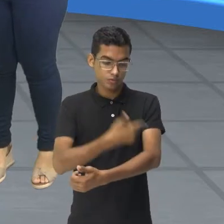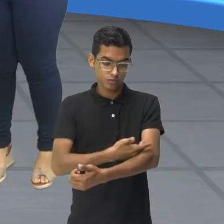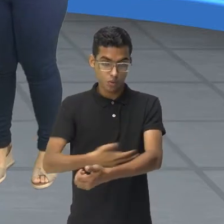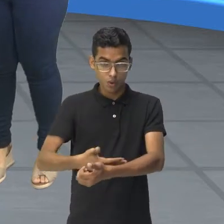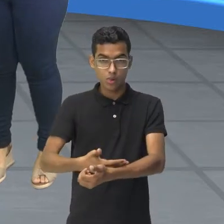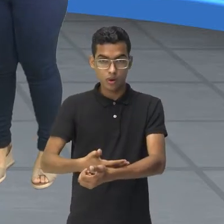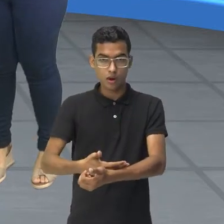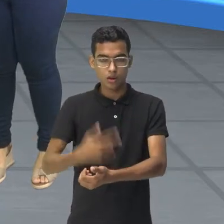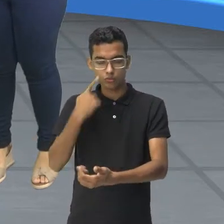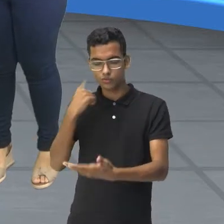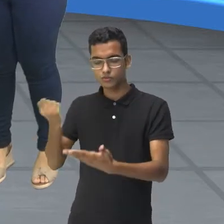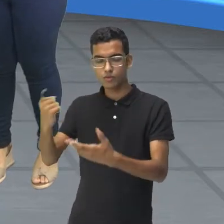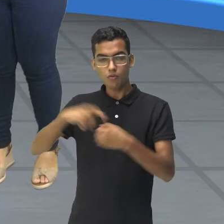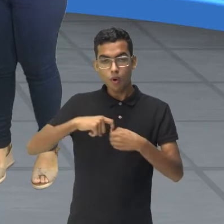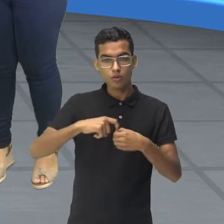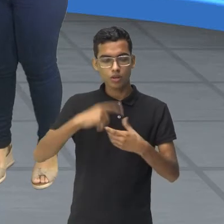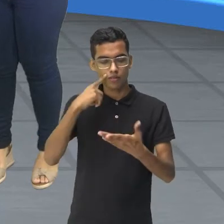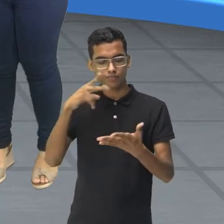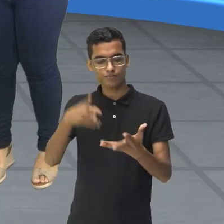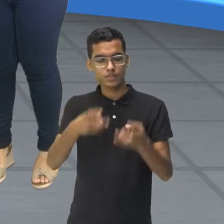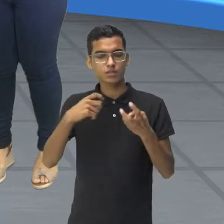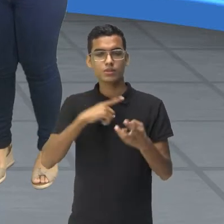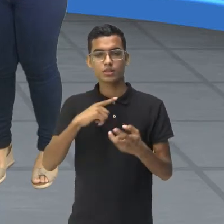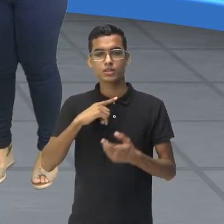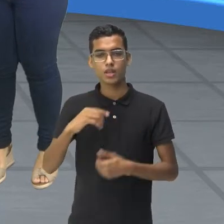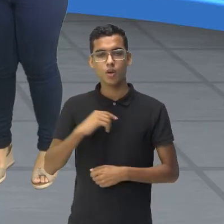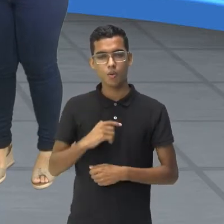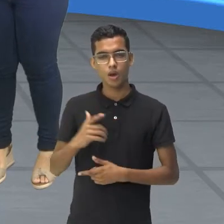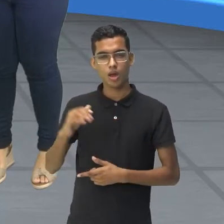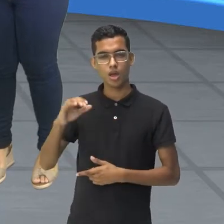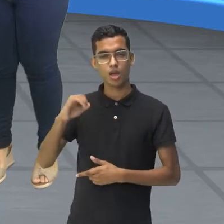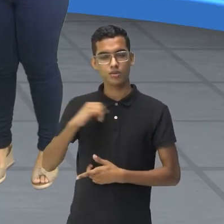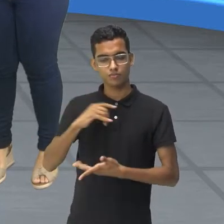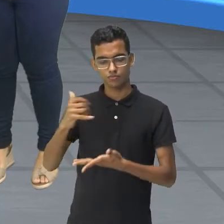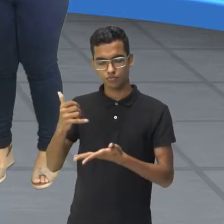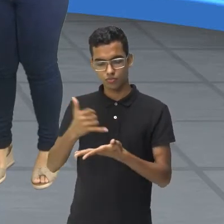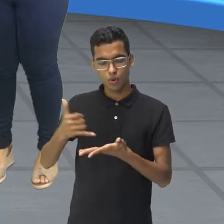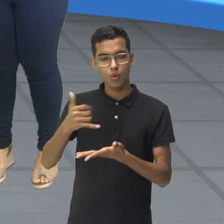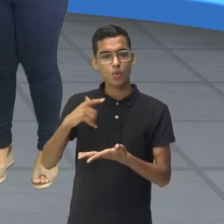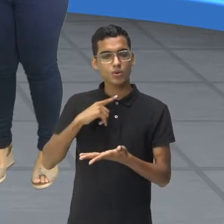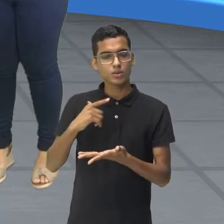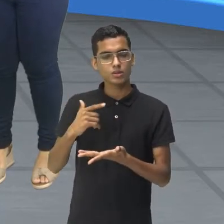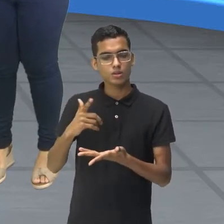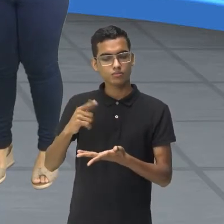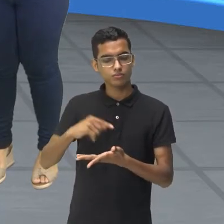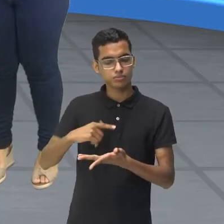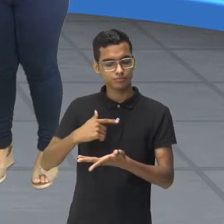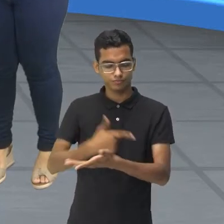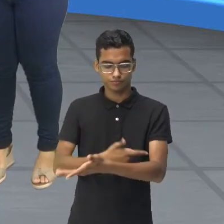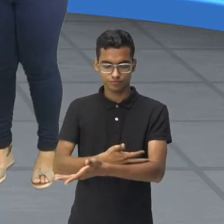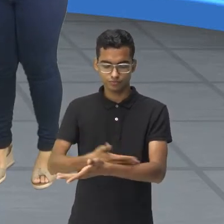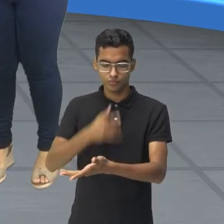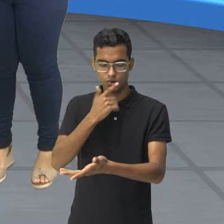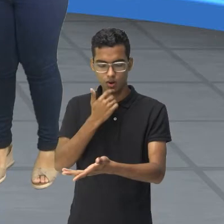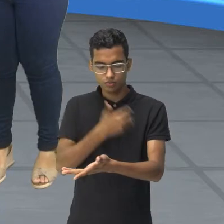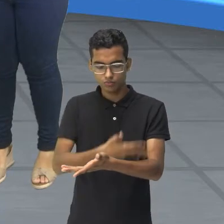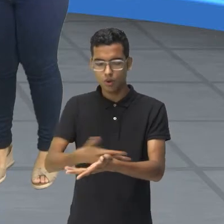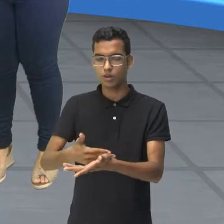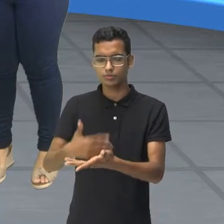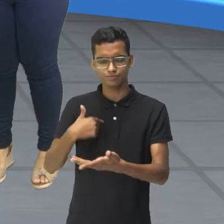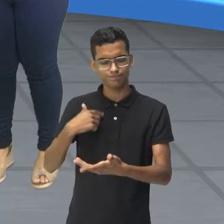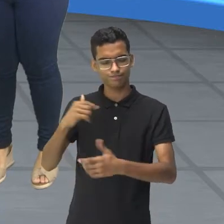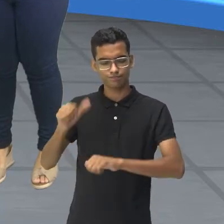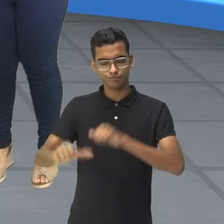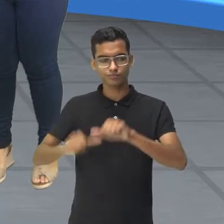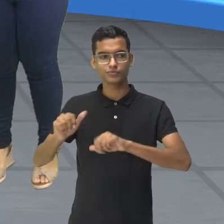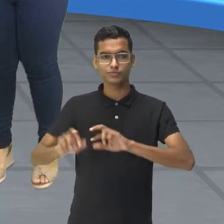vai ver lá triglicerídeos alterado. Aí tem que fazer uma reeducação alimentar, praticar exercícios para que isso